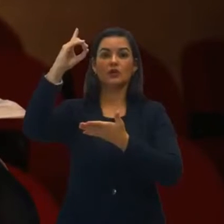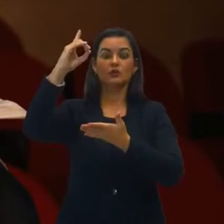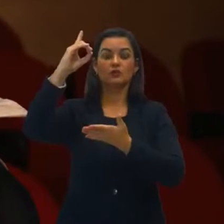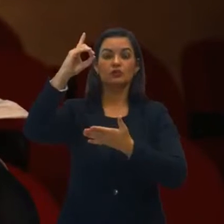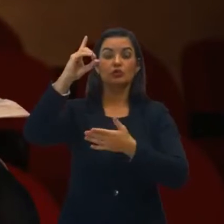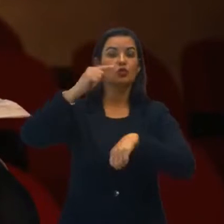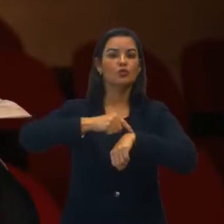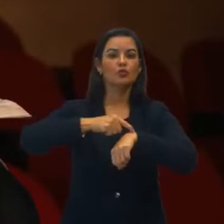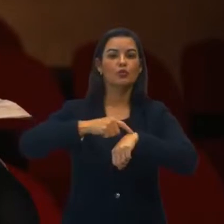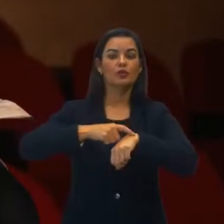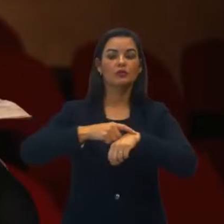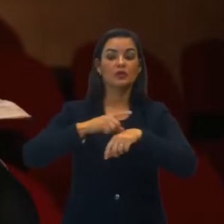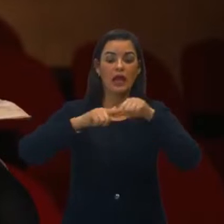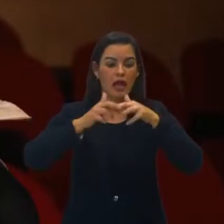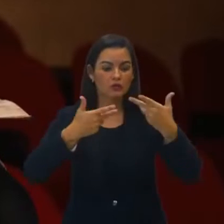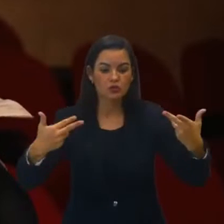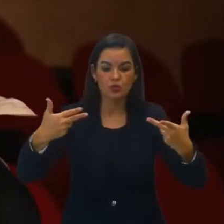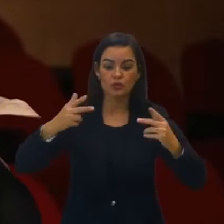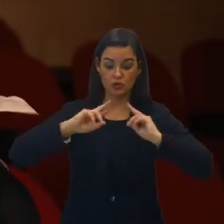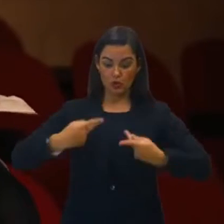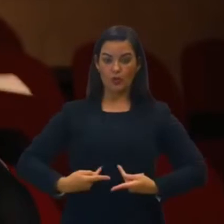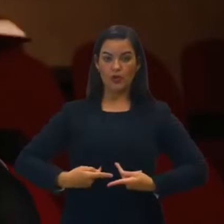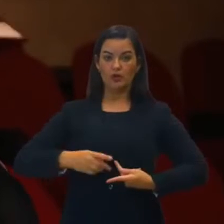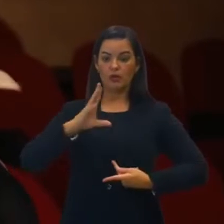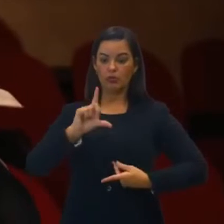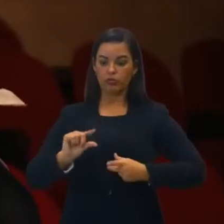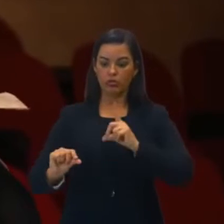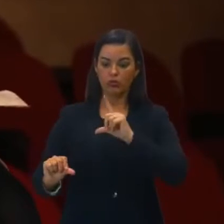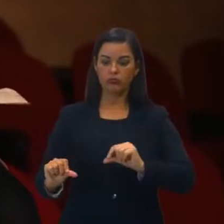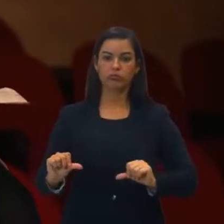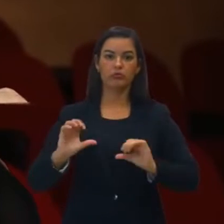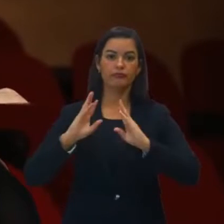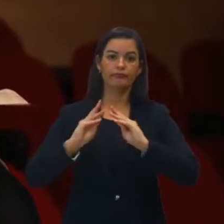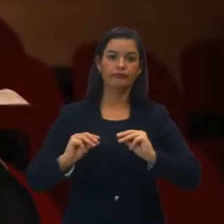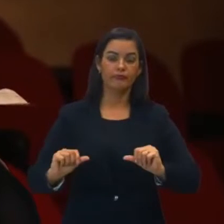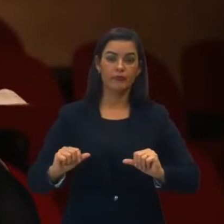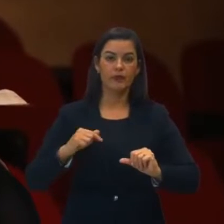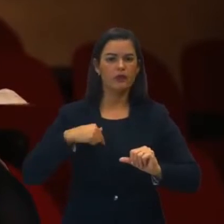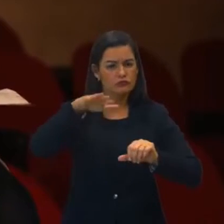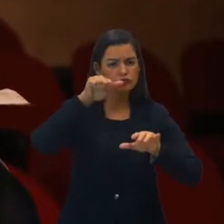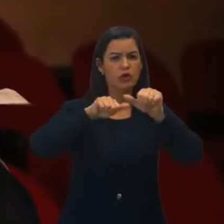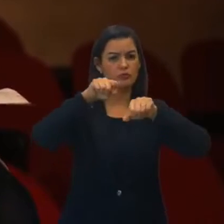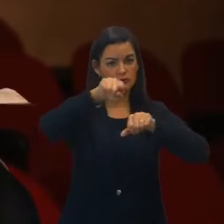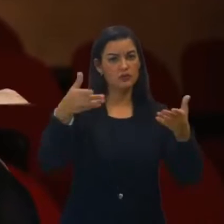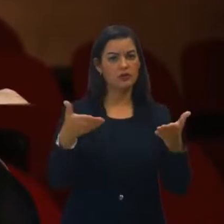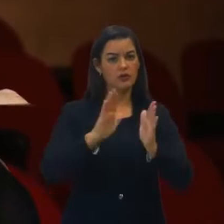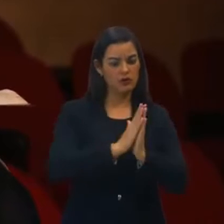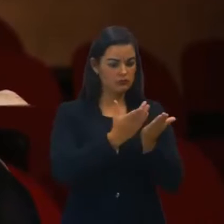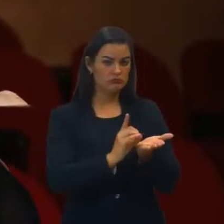se esgotam. E é por isso que eu conclamo você a abrir sua Bíblia